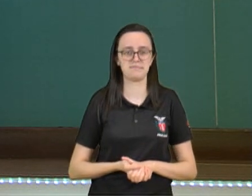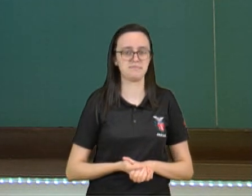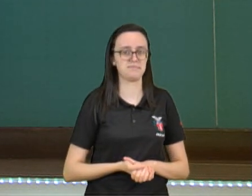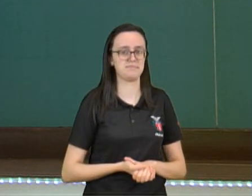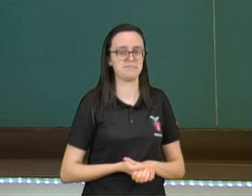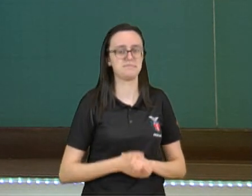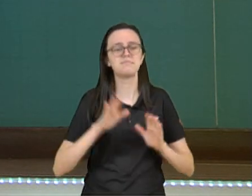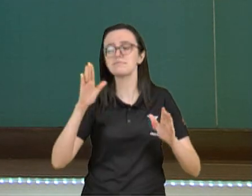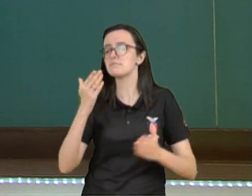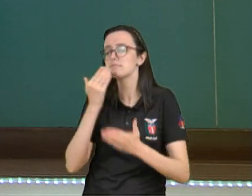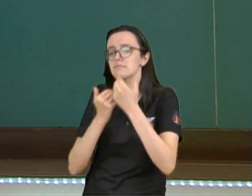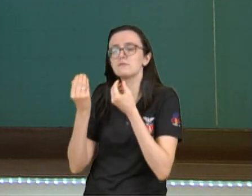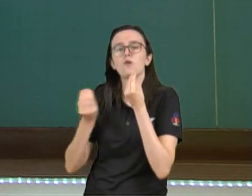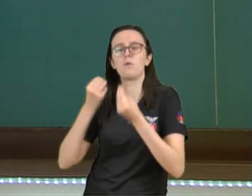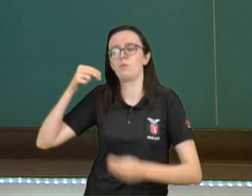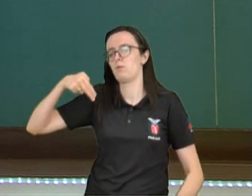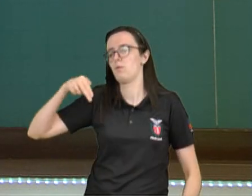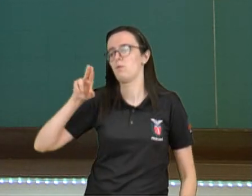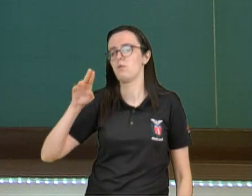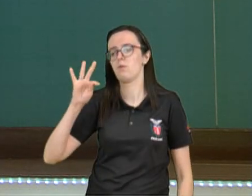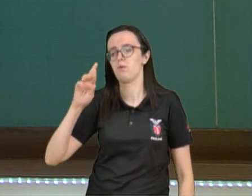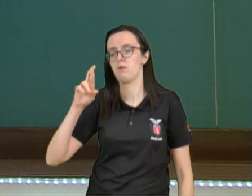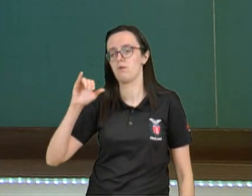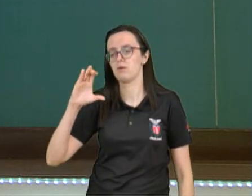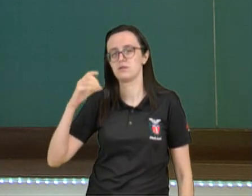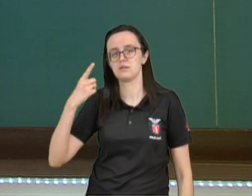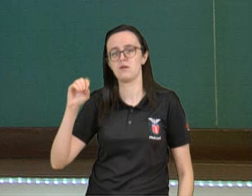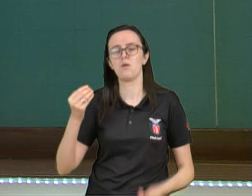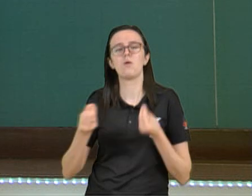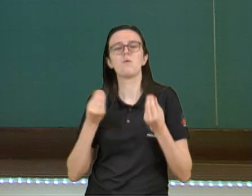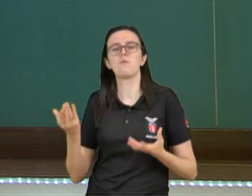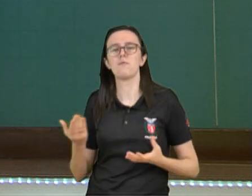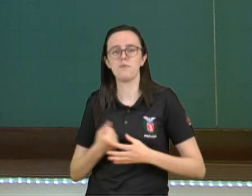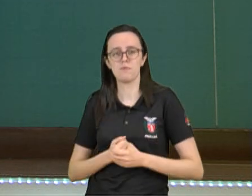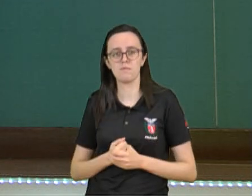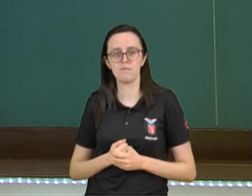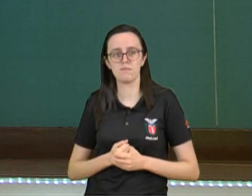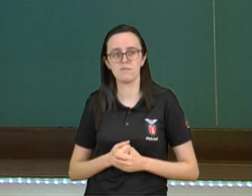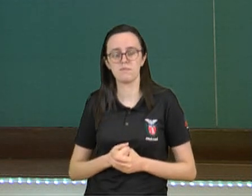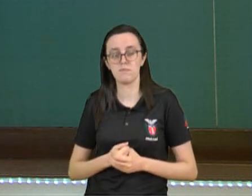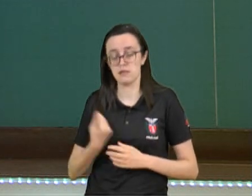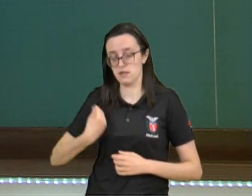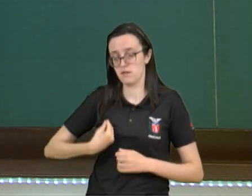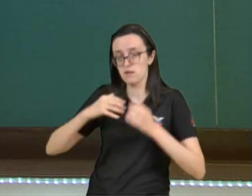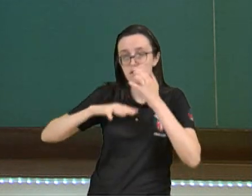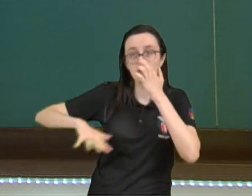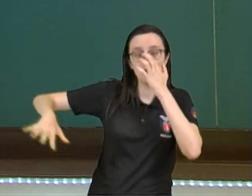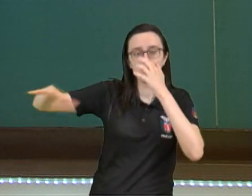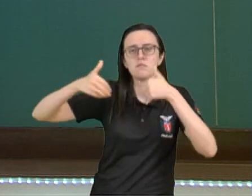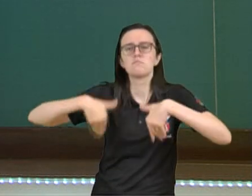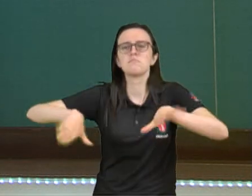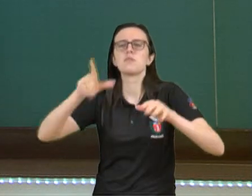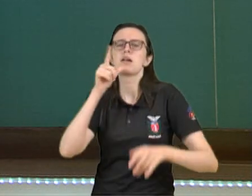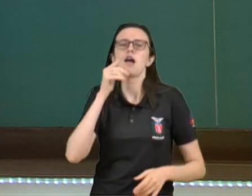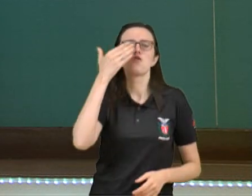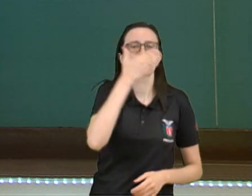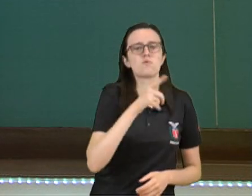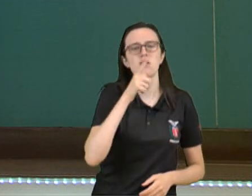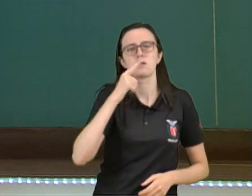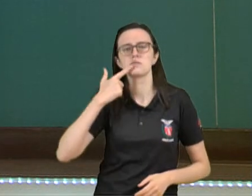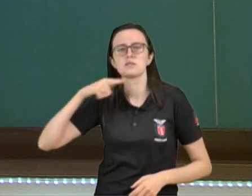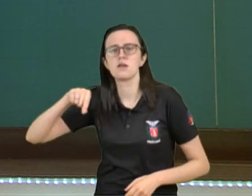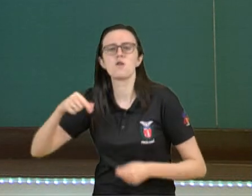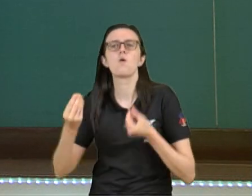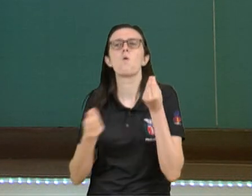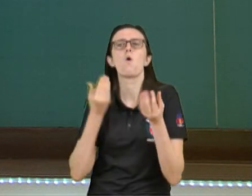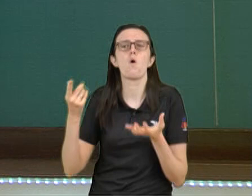E a nutrição? Como que esses organismos que vivem no ambiente, água, doce ou salgada, o solo úmido,